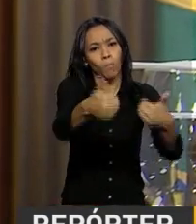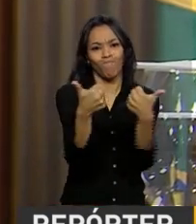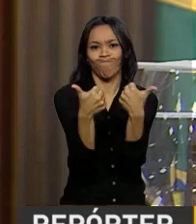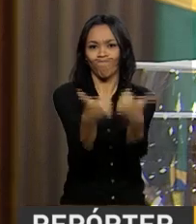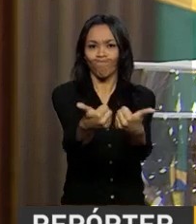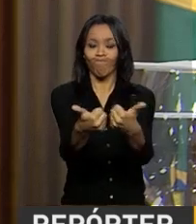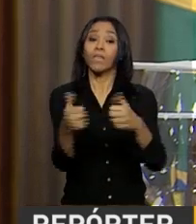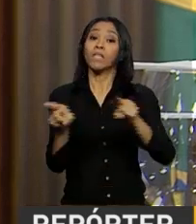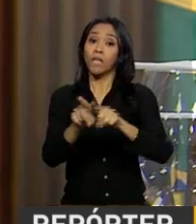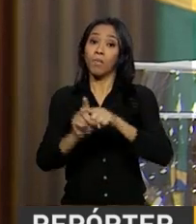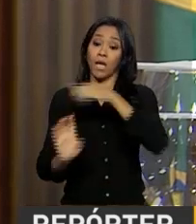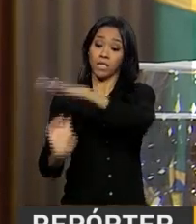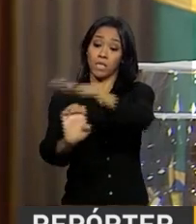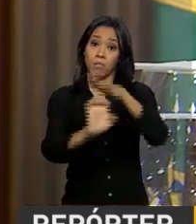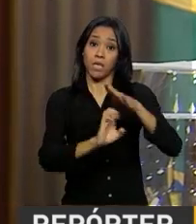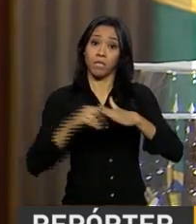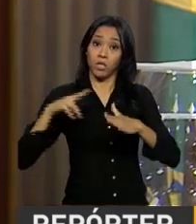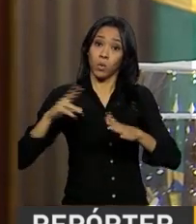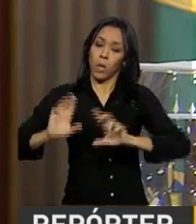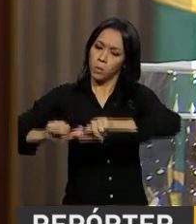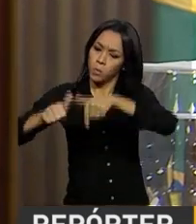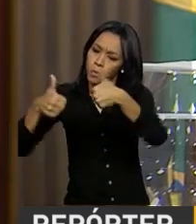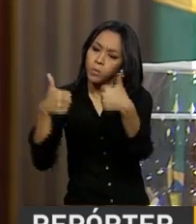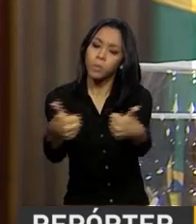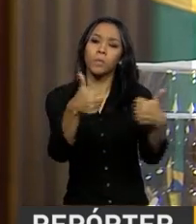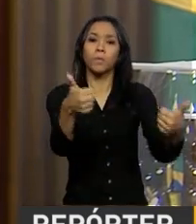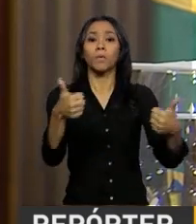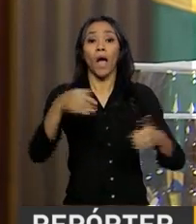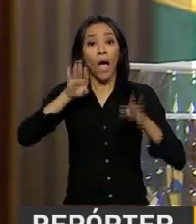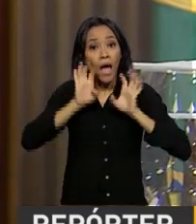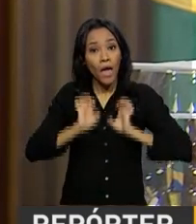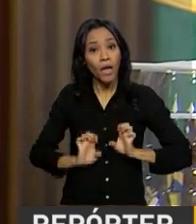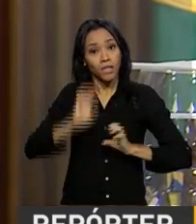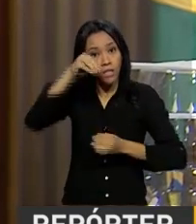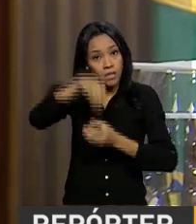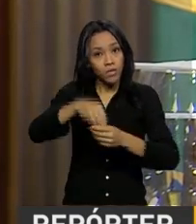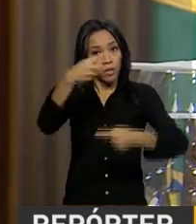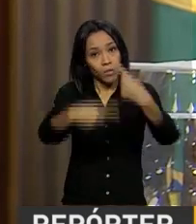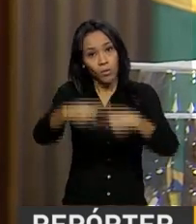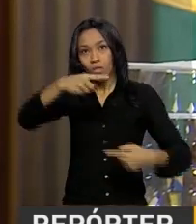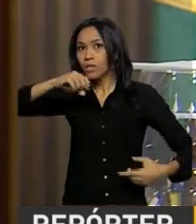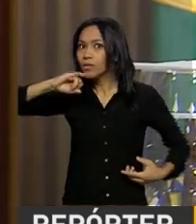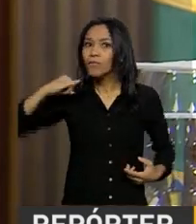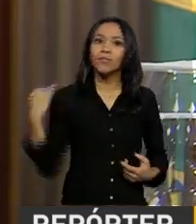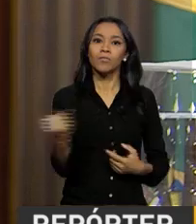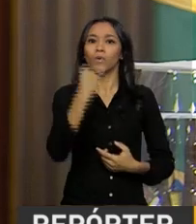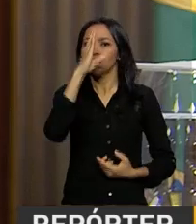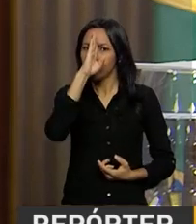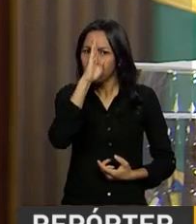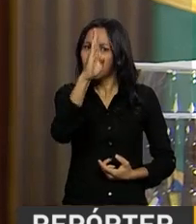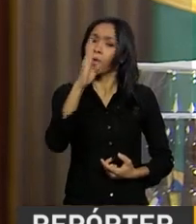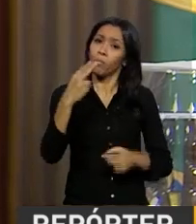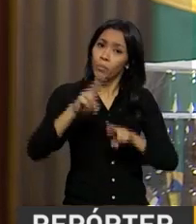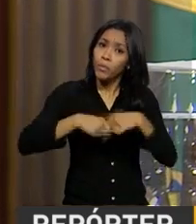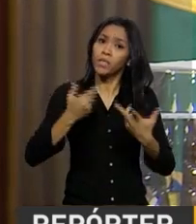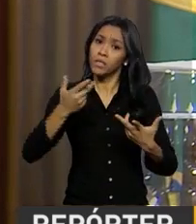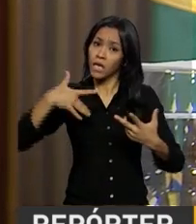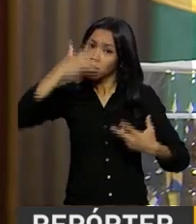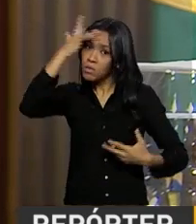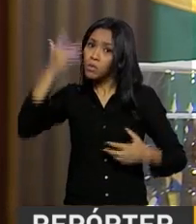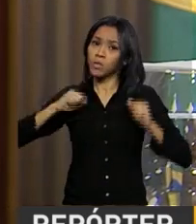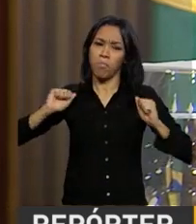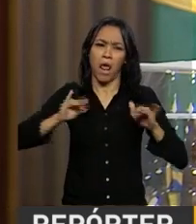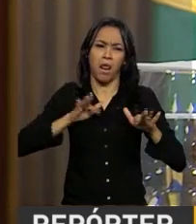ser competentes, a ética na política é fundamental. Foi para isso que as pessoas saíram às ruas. Quando é que o movimento perdeu